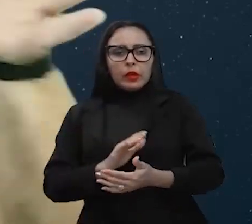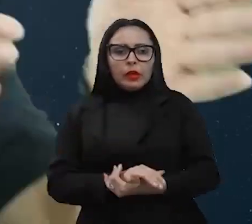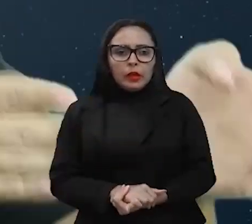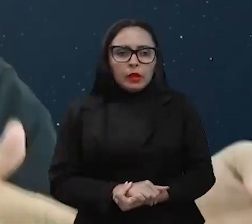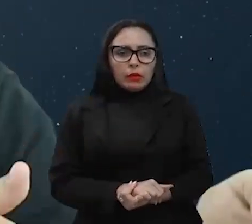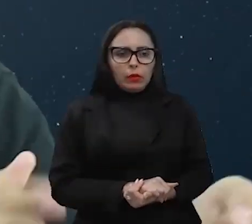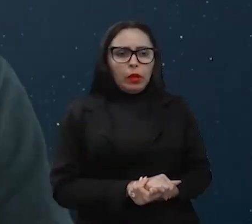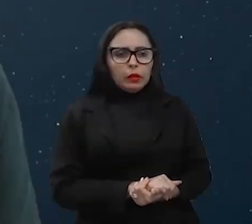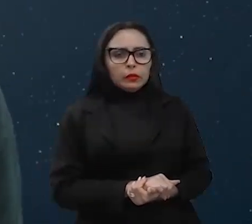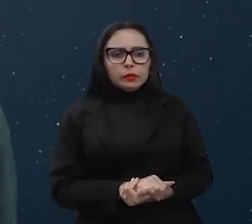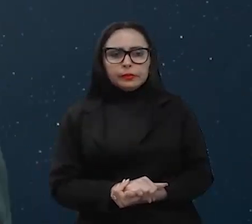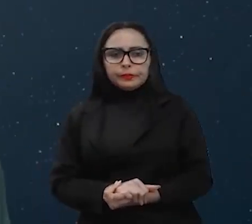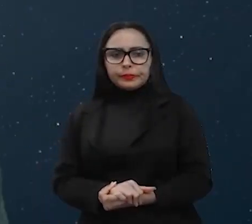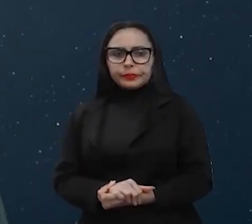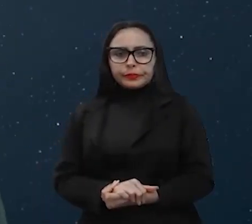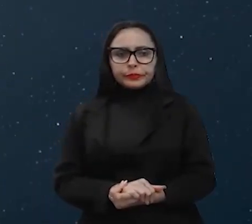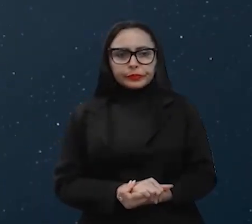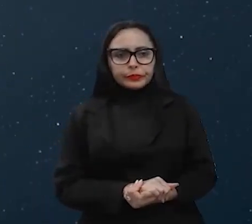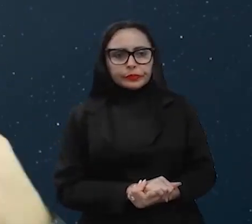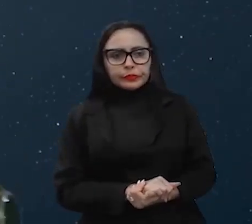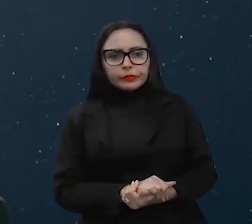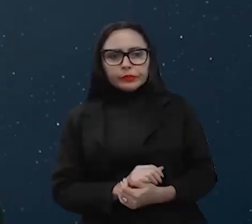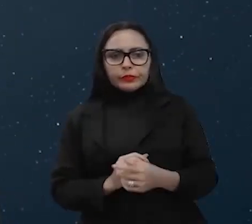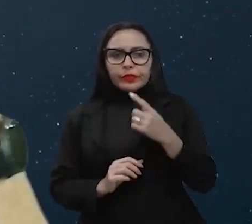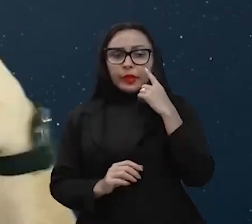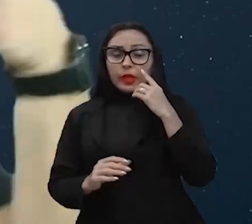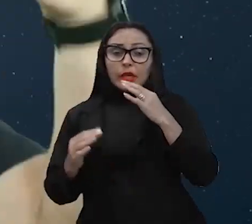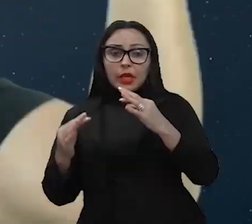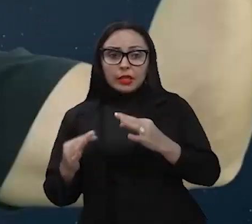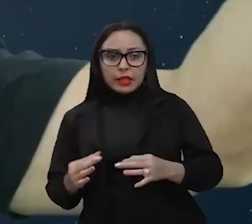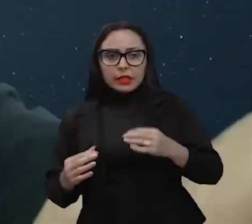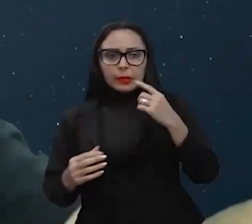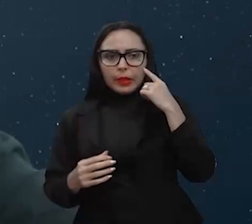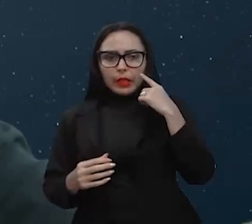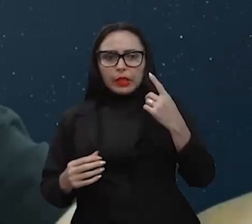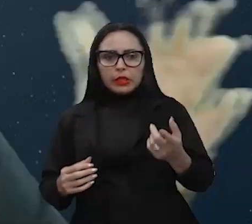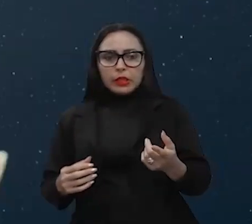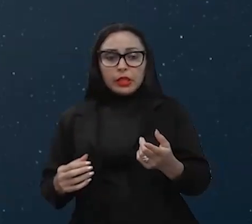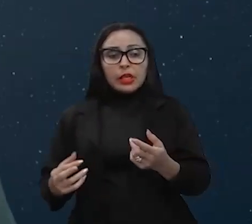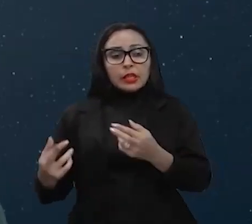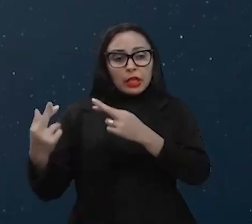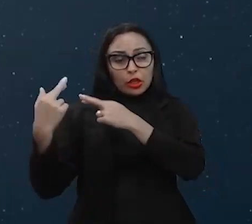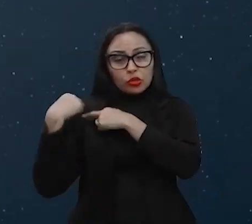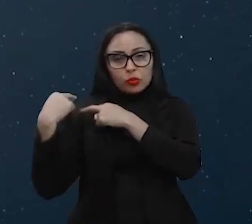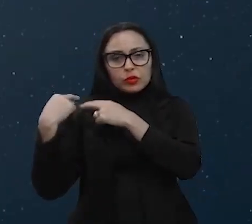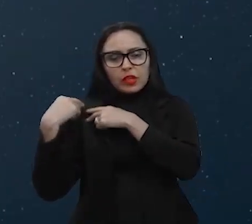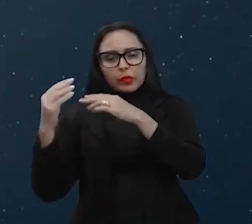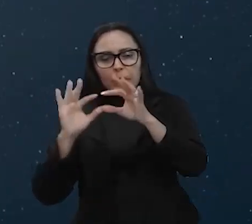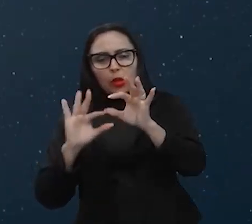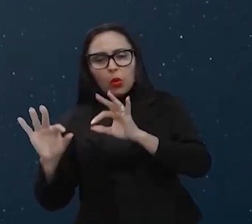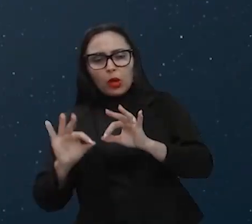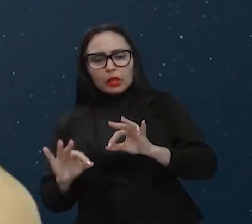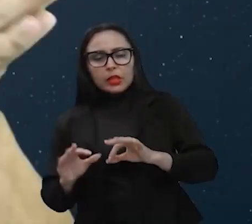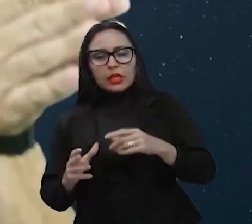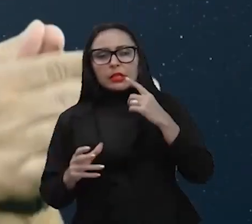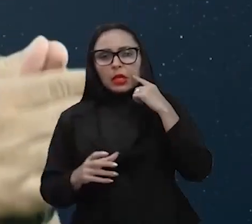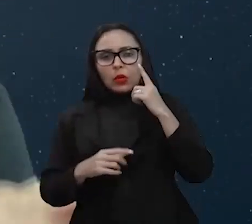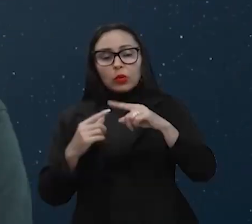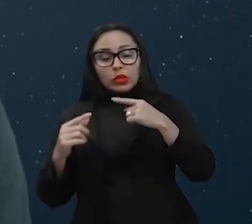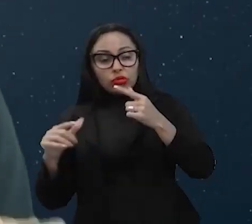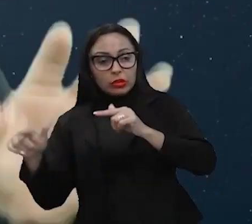epitelial glandular, que é exatamente o tecido que é responsável pela formação das glândulas. Aí quando a gente trabalha com